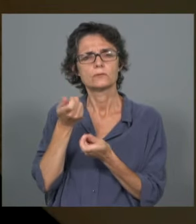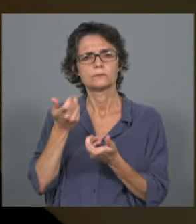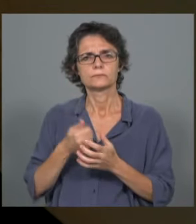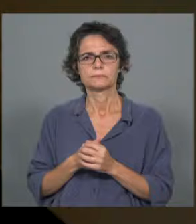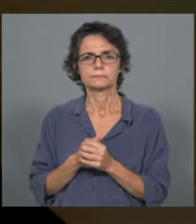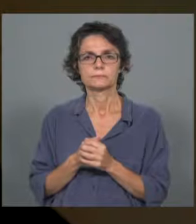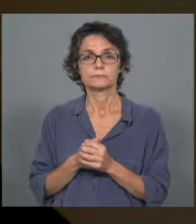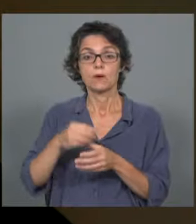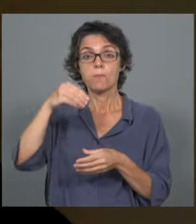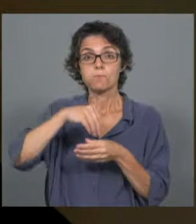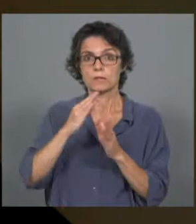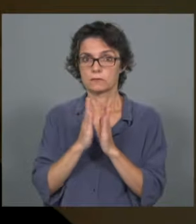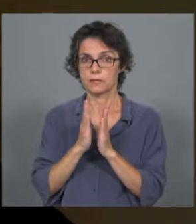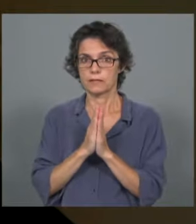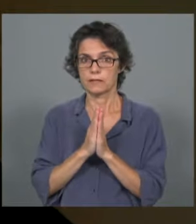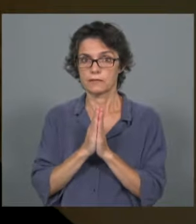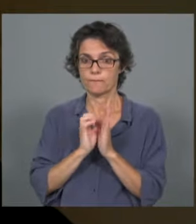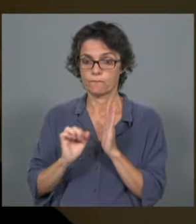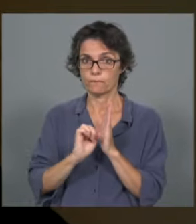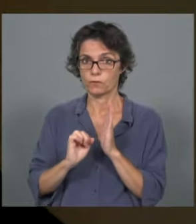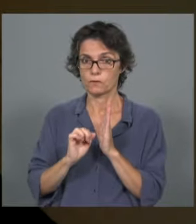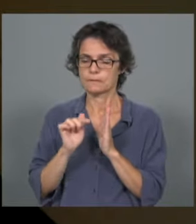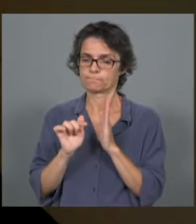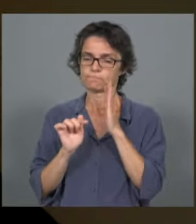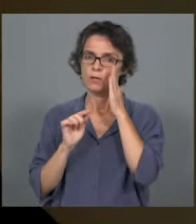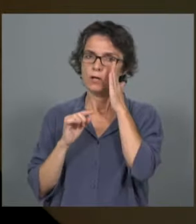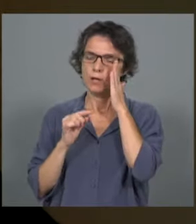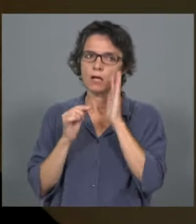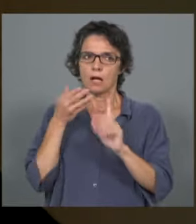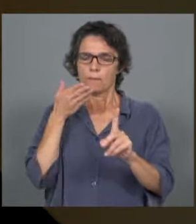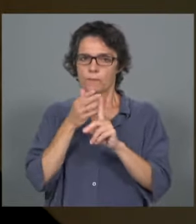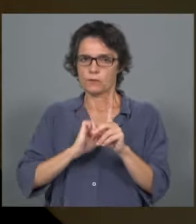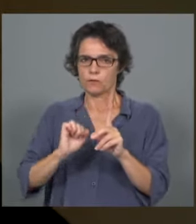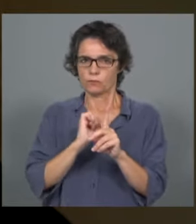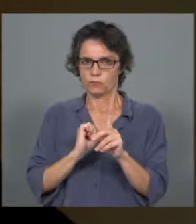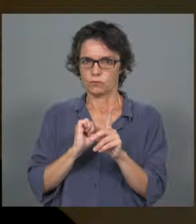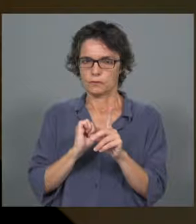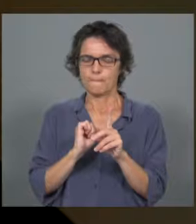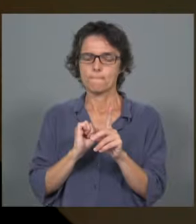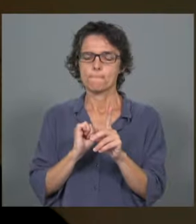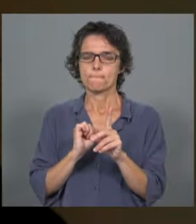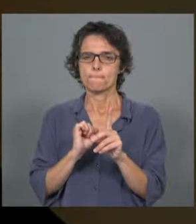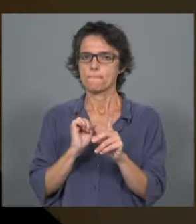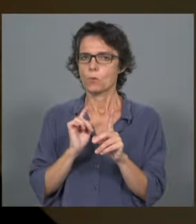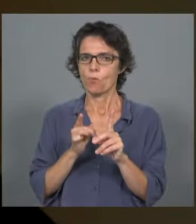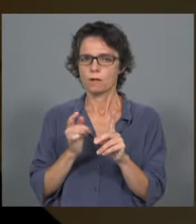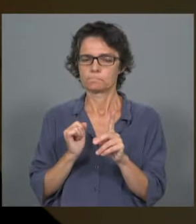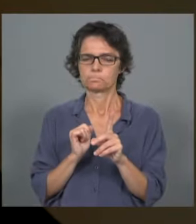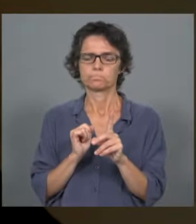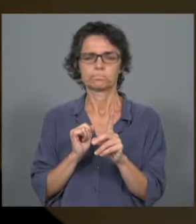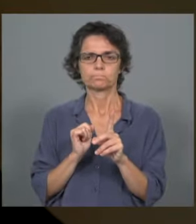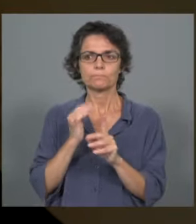Igreja Lusitana, nós estamos numa missão da Comunhão Anglicana que une todos